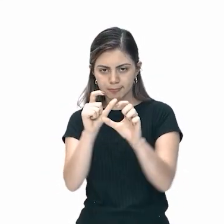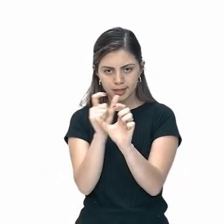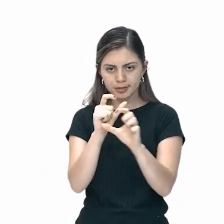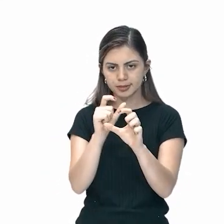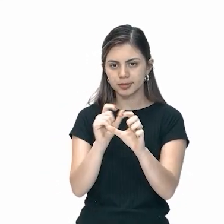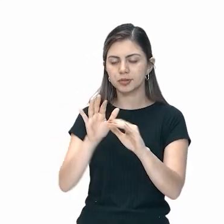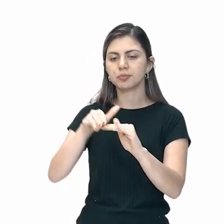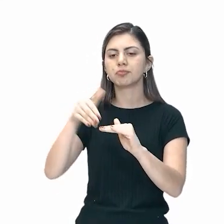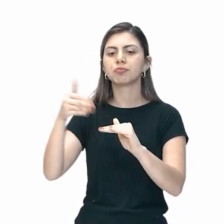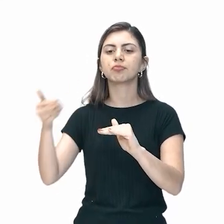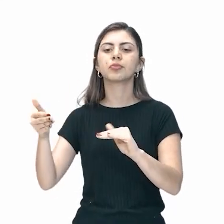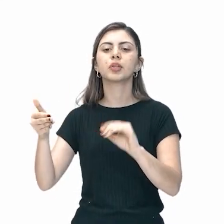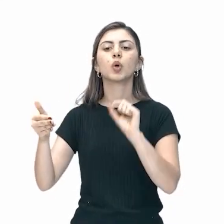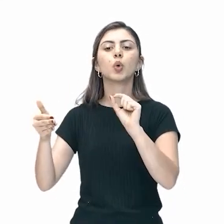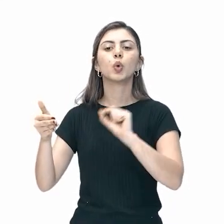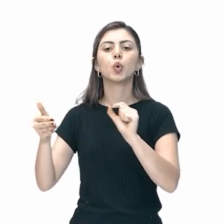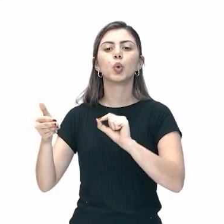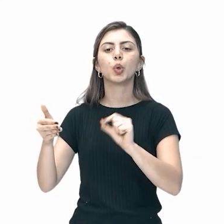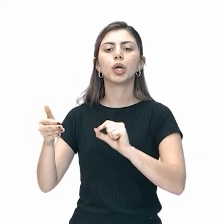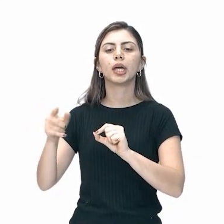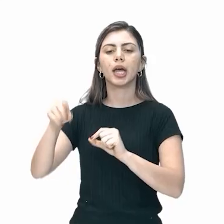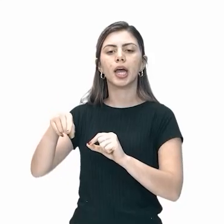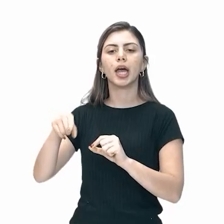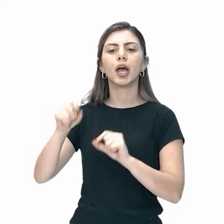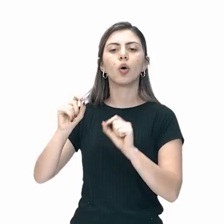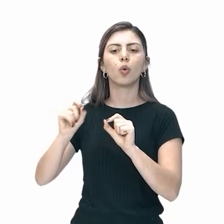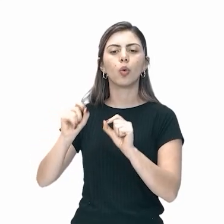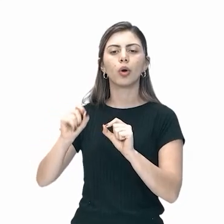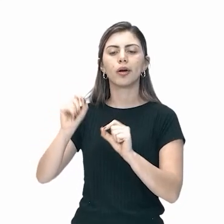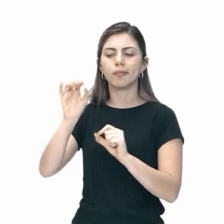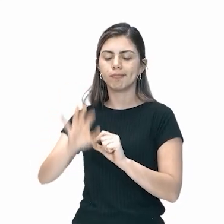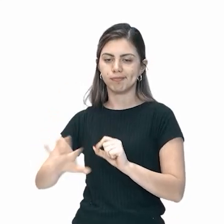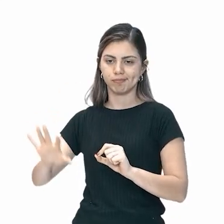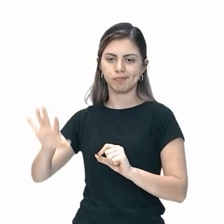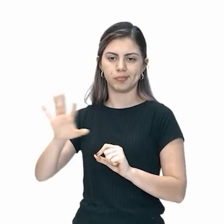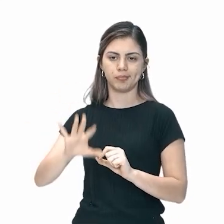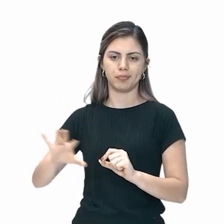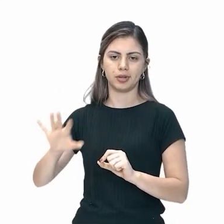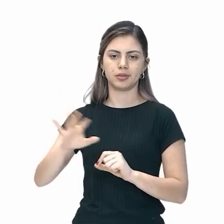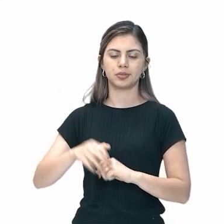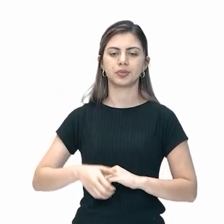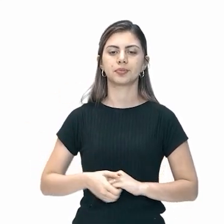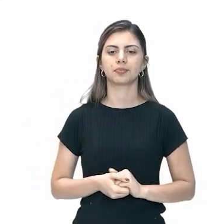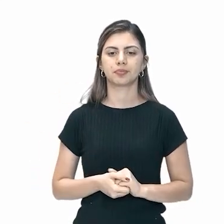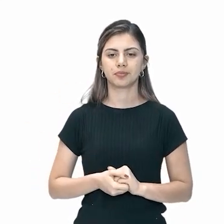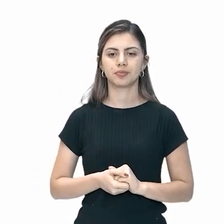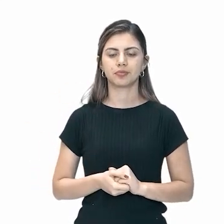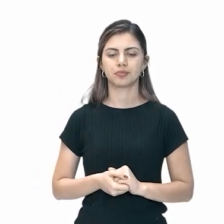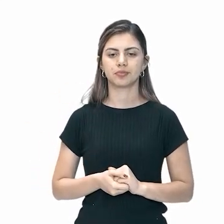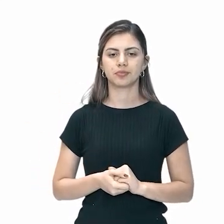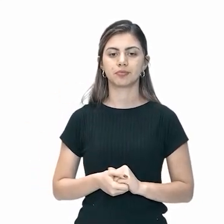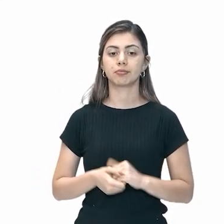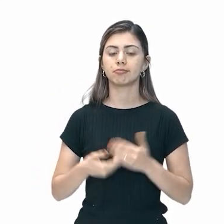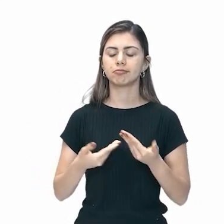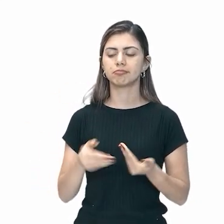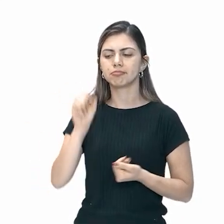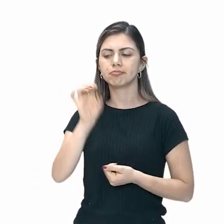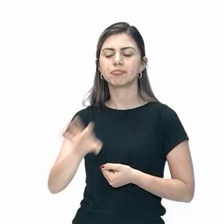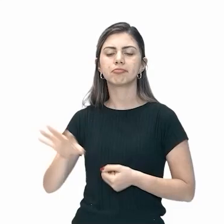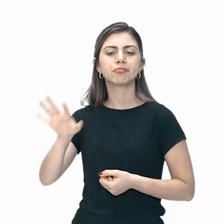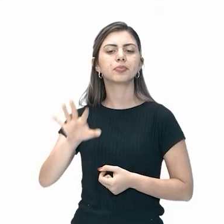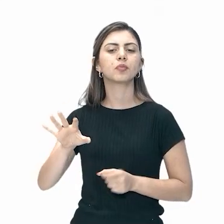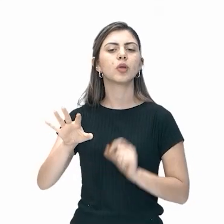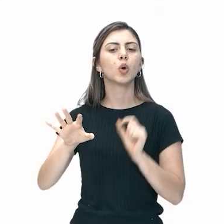do lado direito, eu tenho aquilo que nós chamamos de imagem, pessoal. A imagem é de